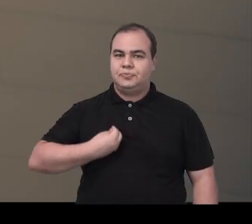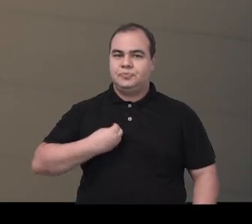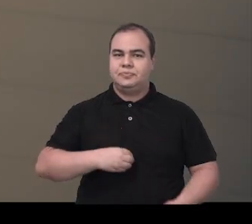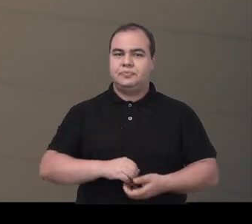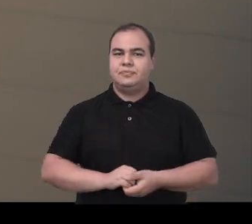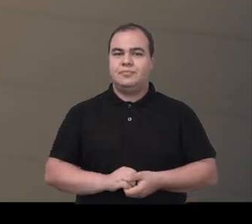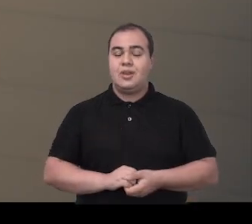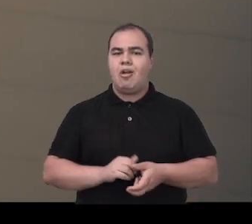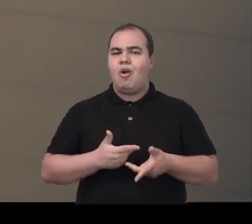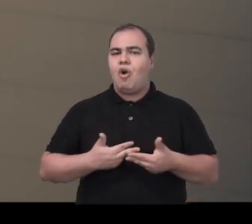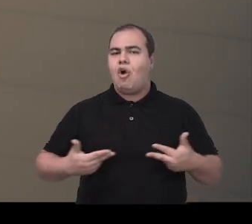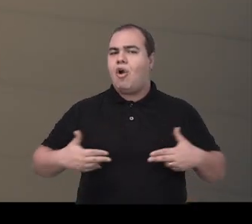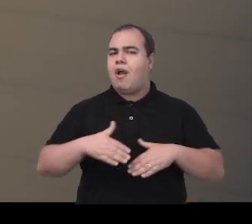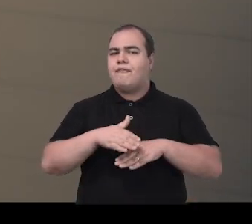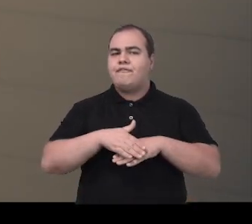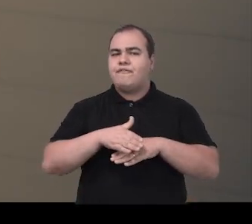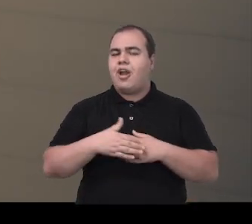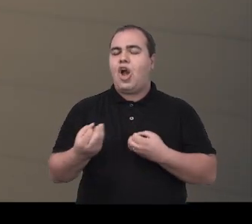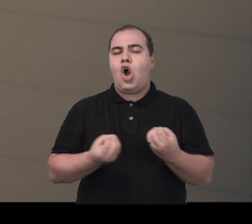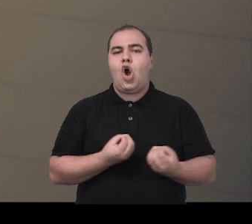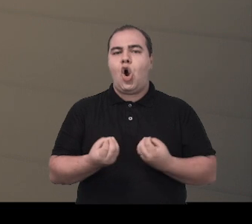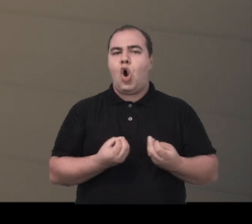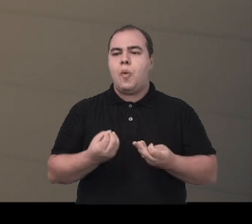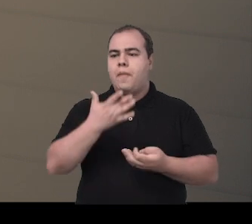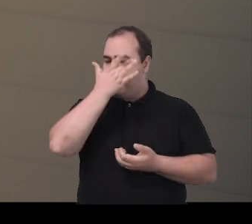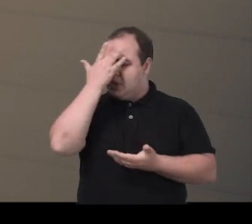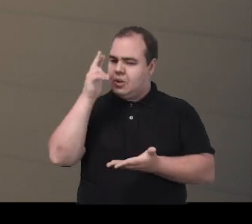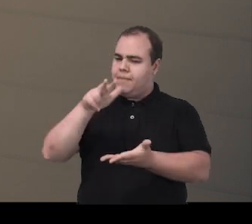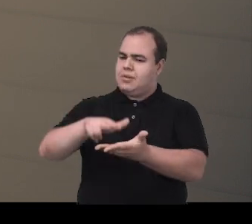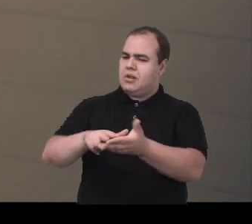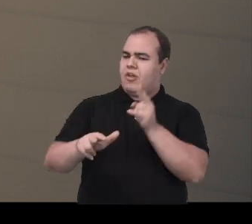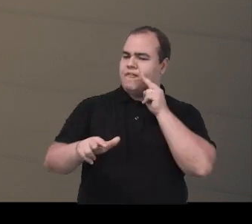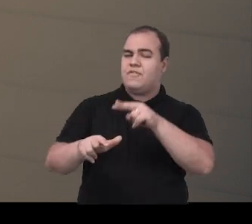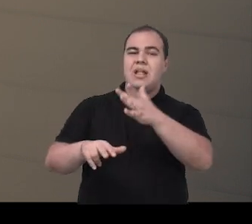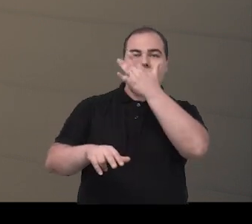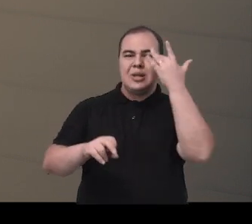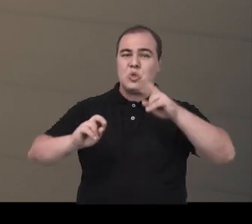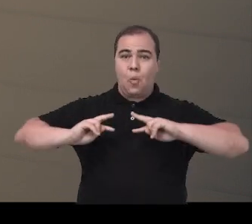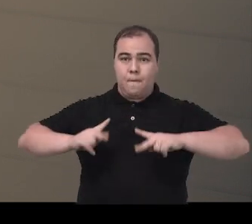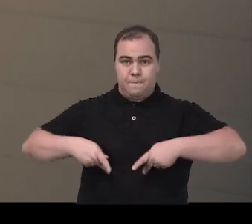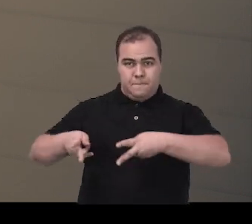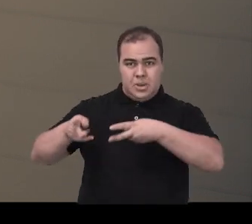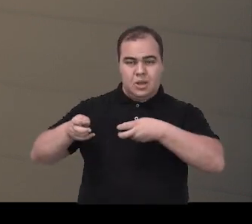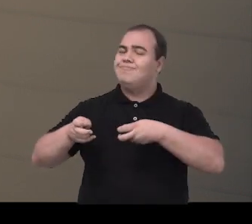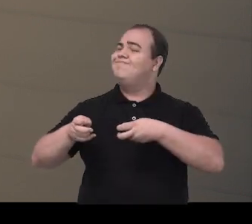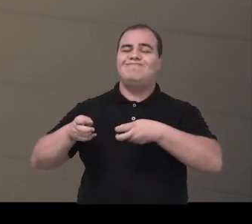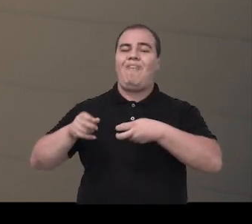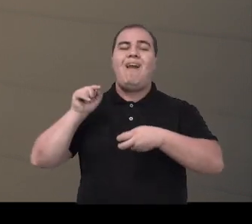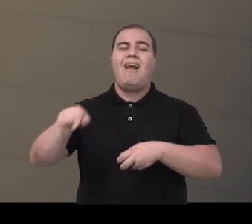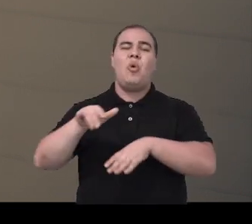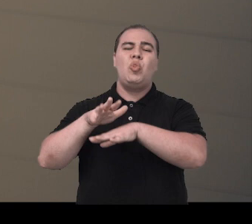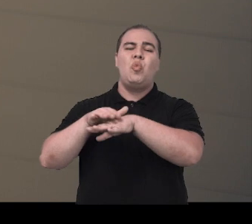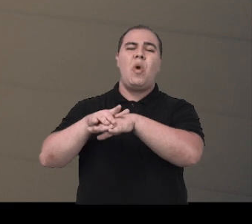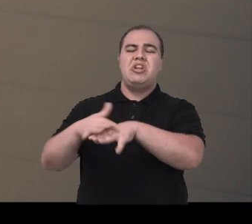Elias Romanelli, gestora do CAPS, Antônio Costa Santos, 2001 a 2019. Ele era visto como um doente